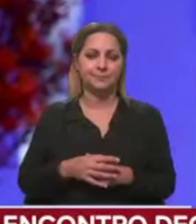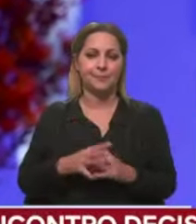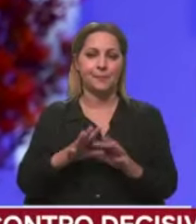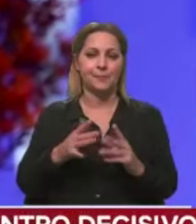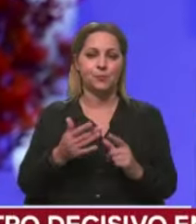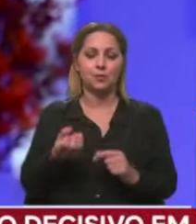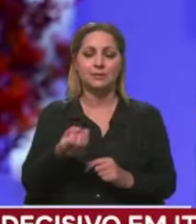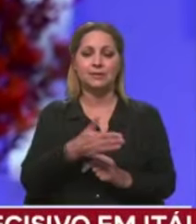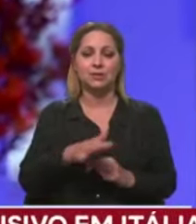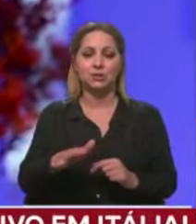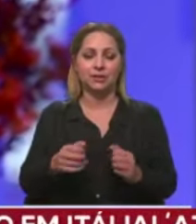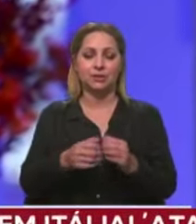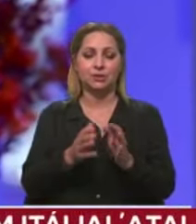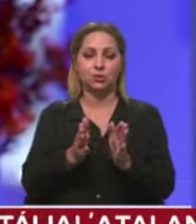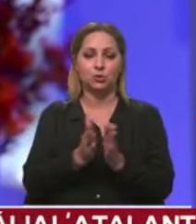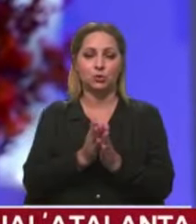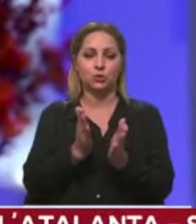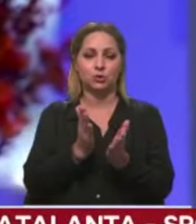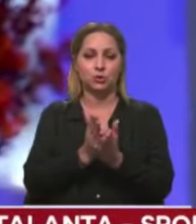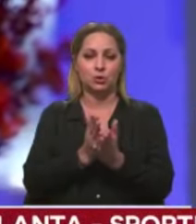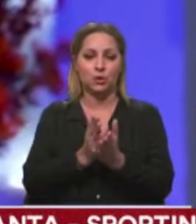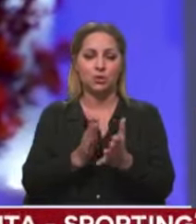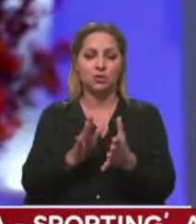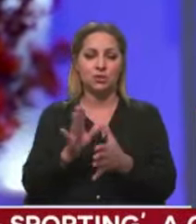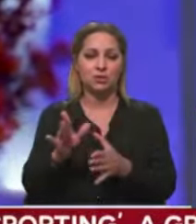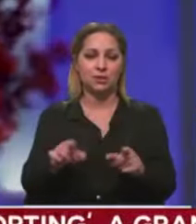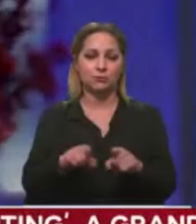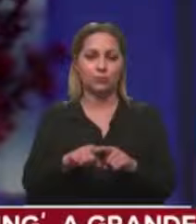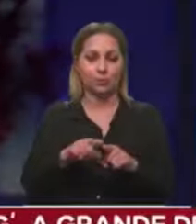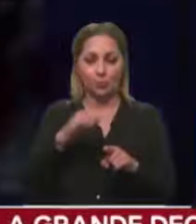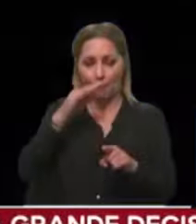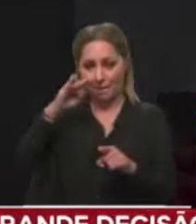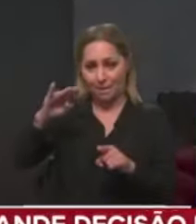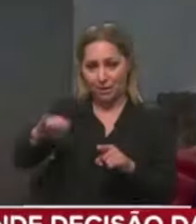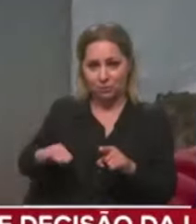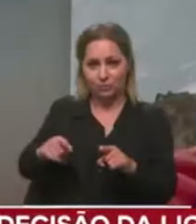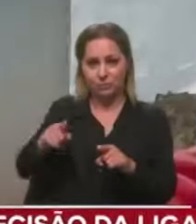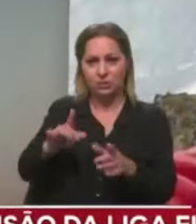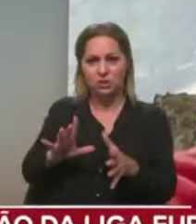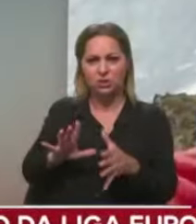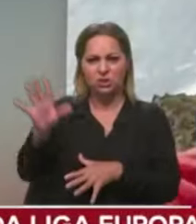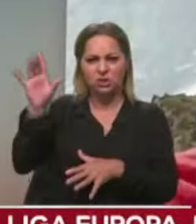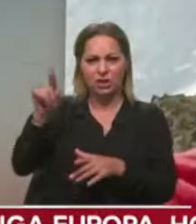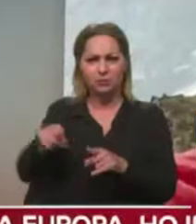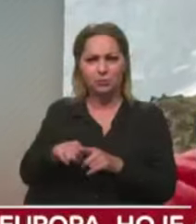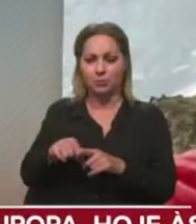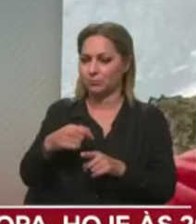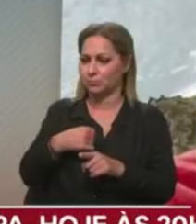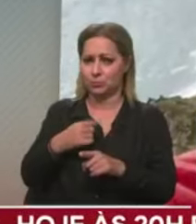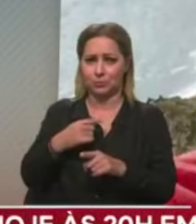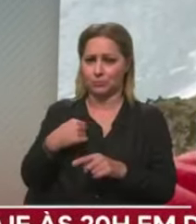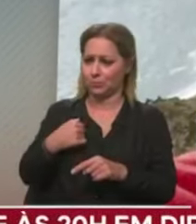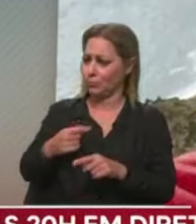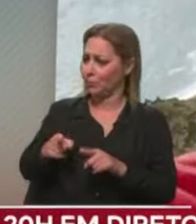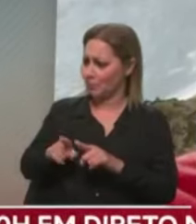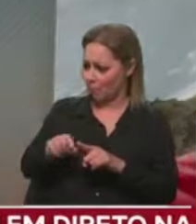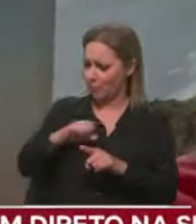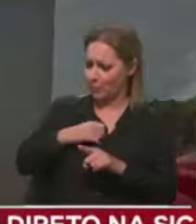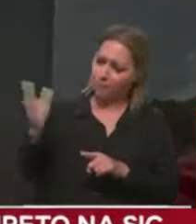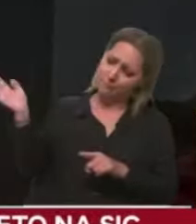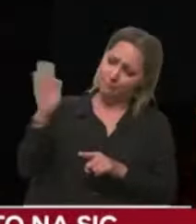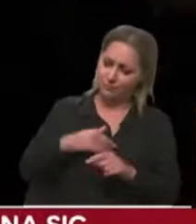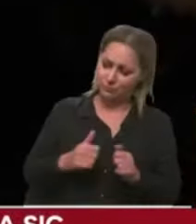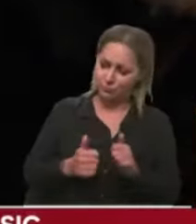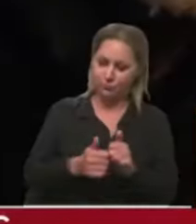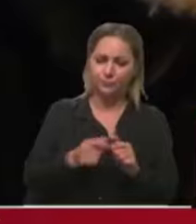outras crianças na na escola embrava com os irmãos mais novos ou ou com achado tambira uma bota eu trazia o meu eu levavam